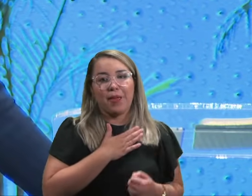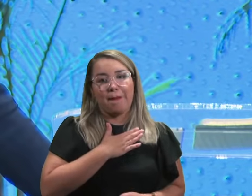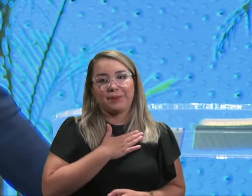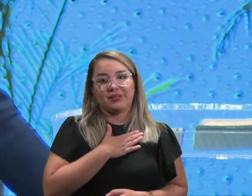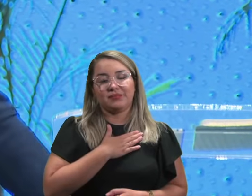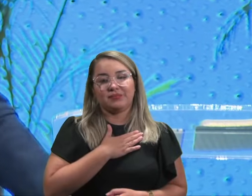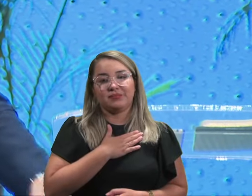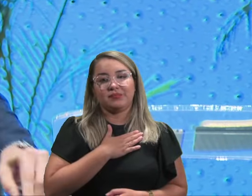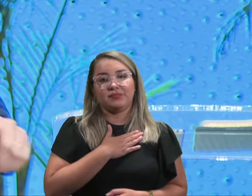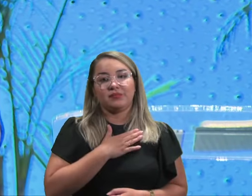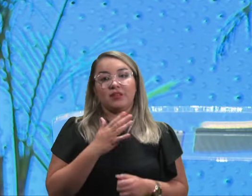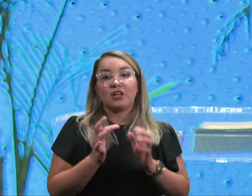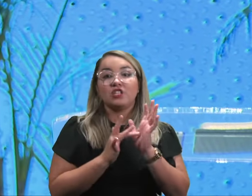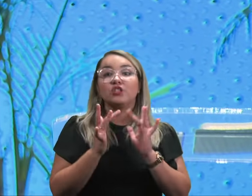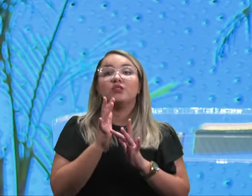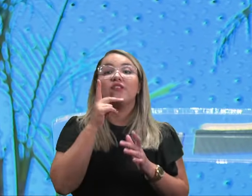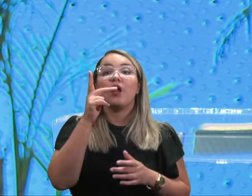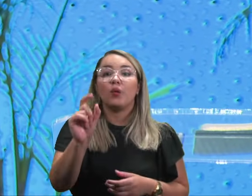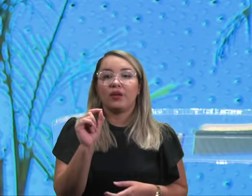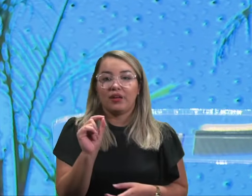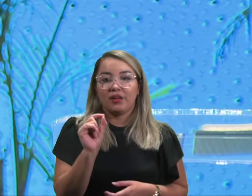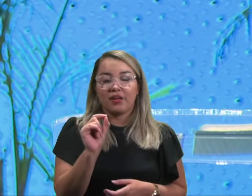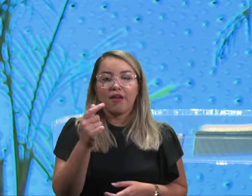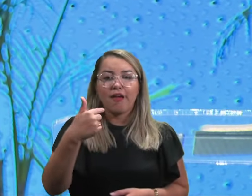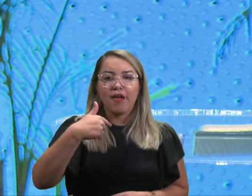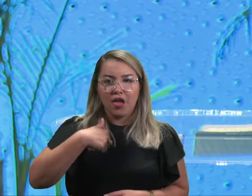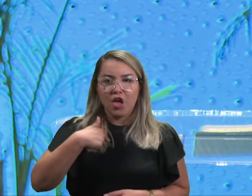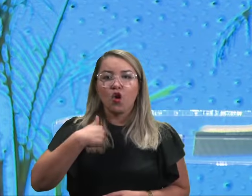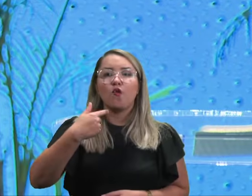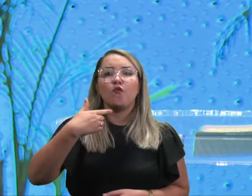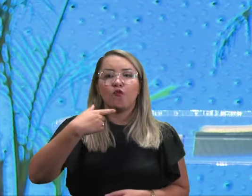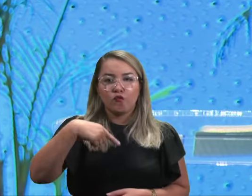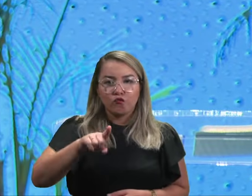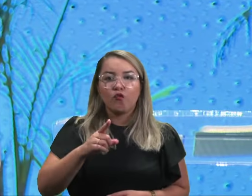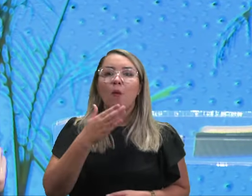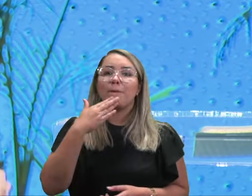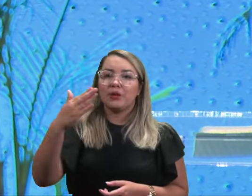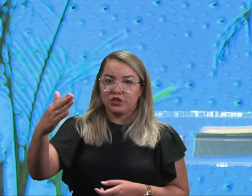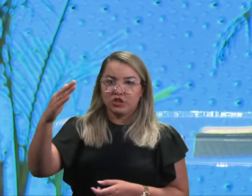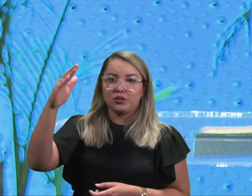disse o quê? Um pouco mais adiante: eu vou pedir para o Pai,